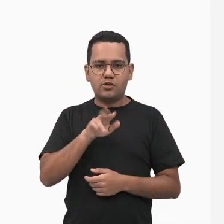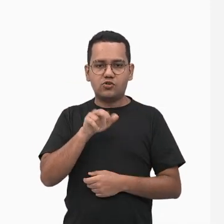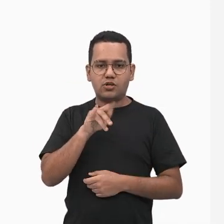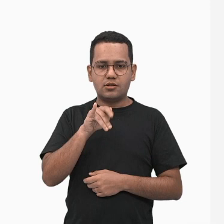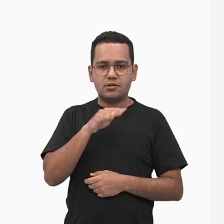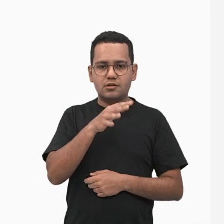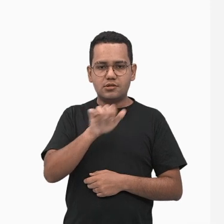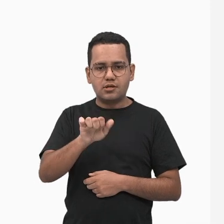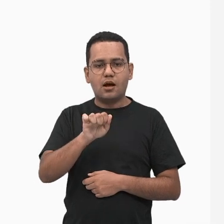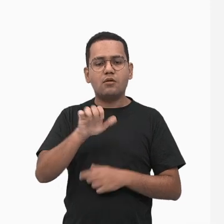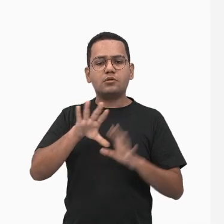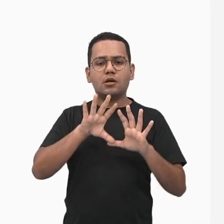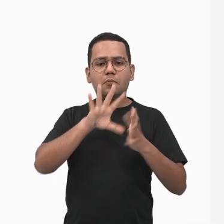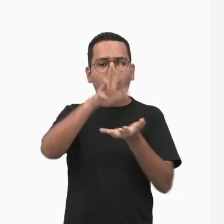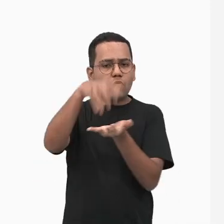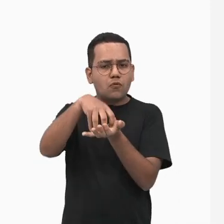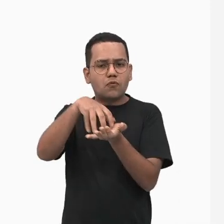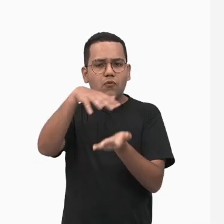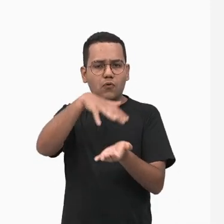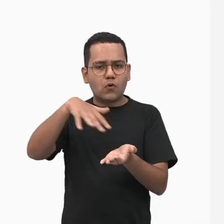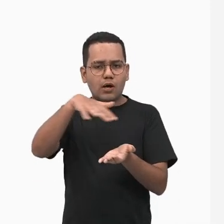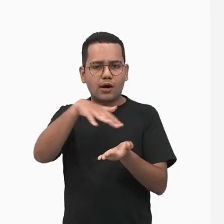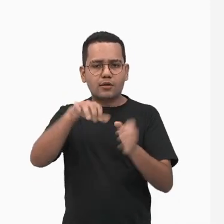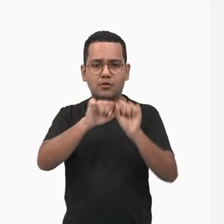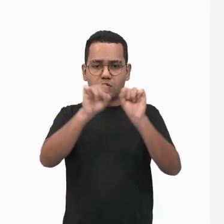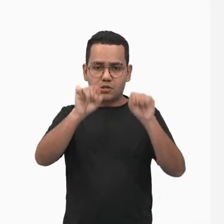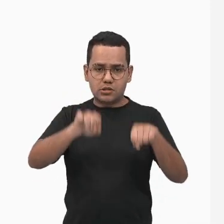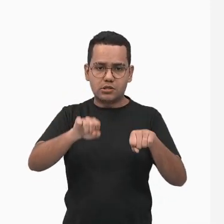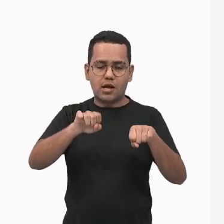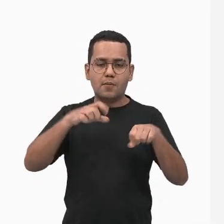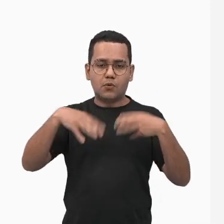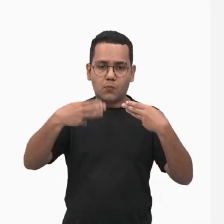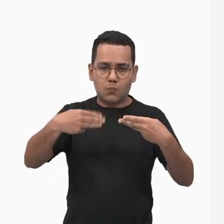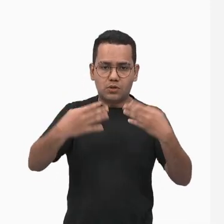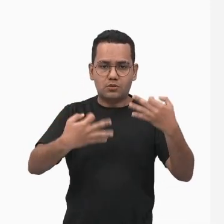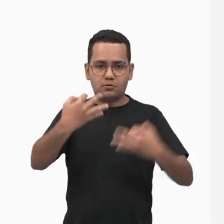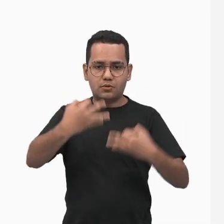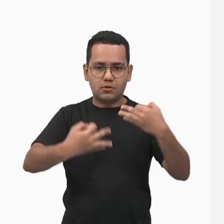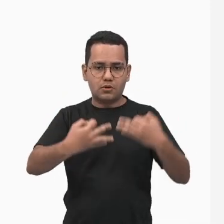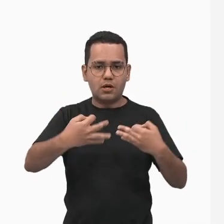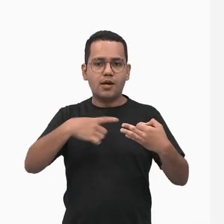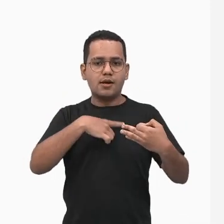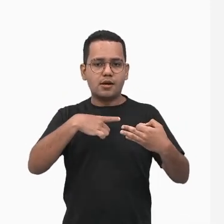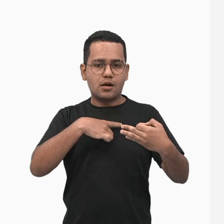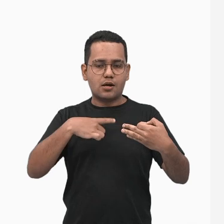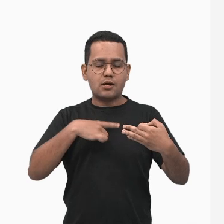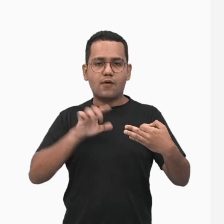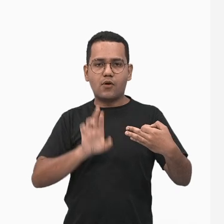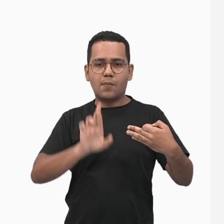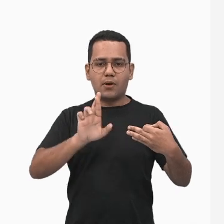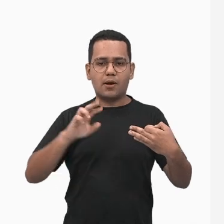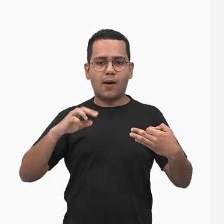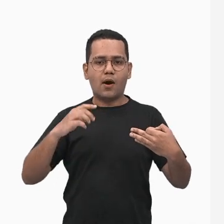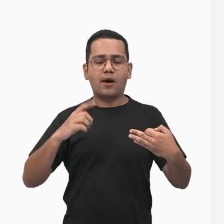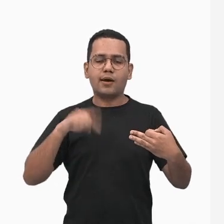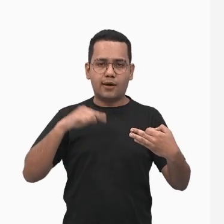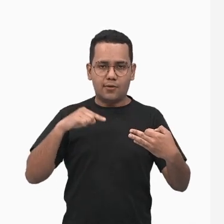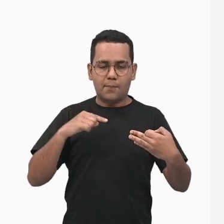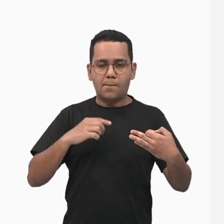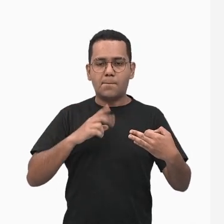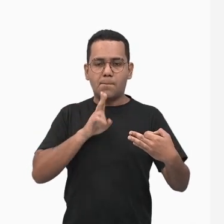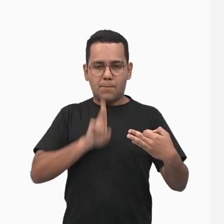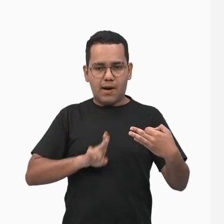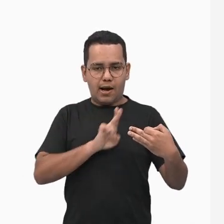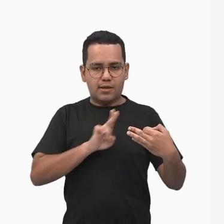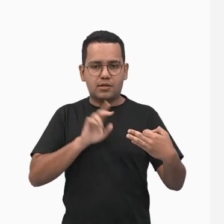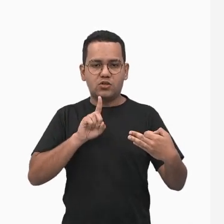da Justiça, que está na mão de Padre Diego Antônio Feijó. E aí eles vão proibir, né, os